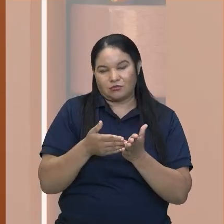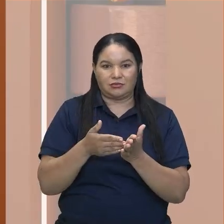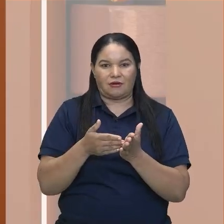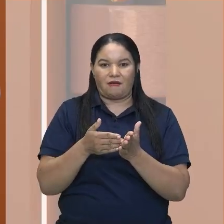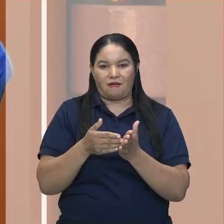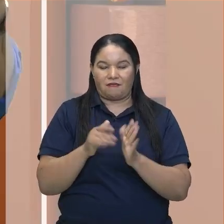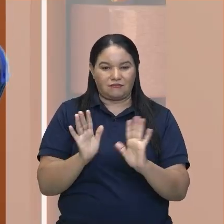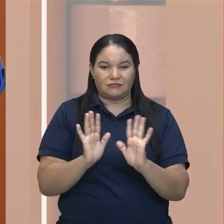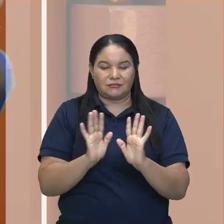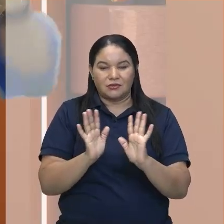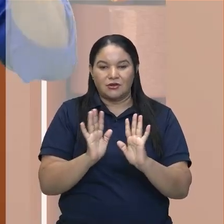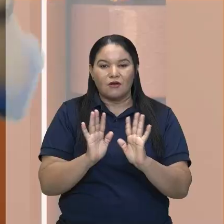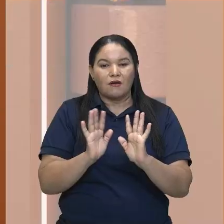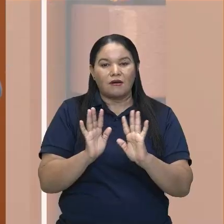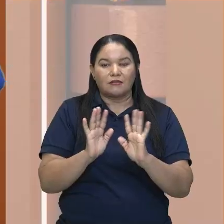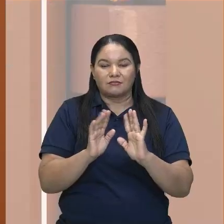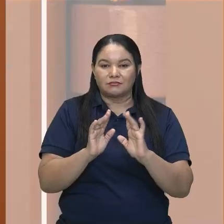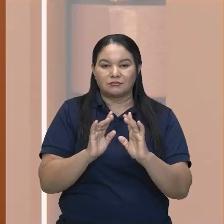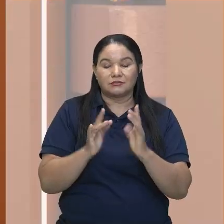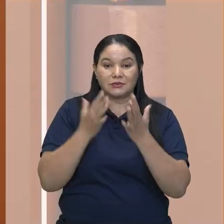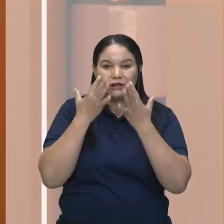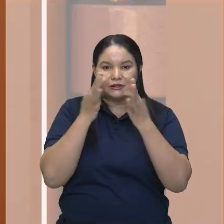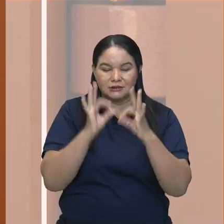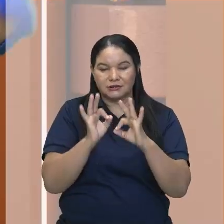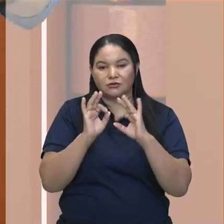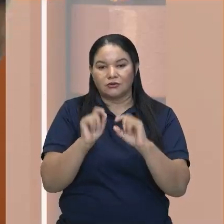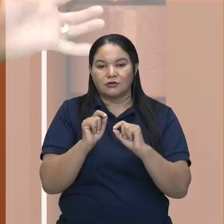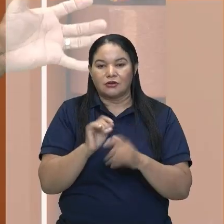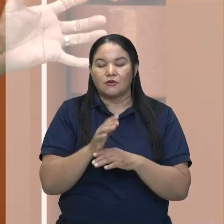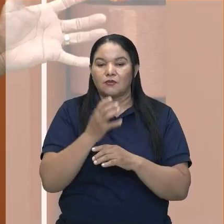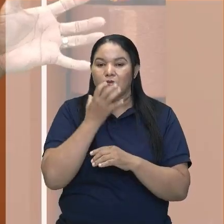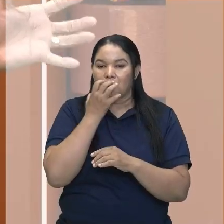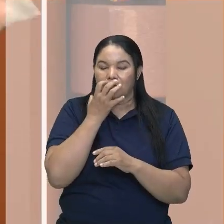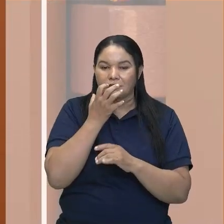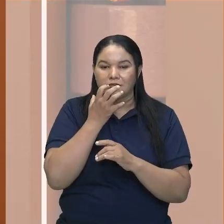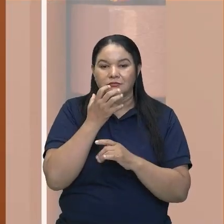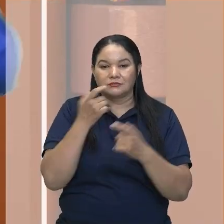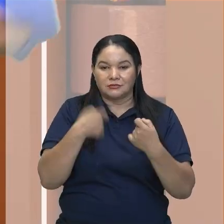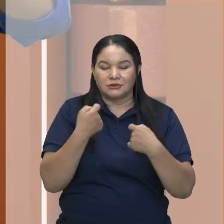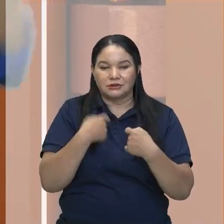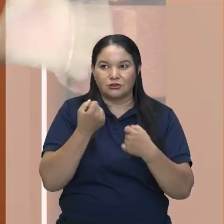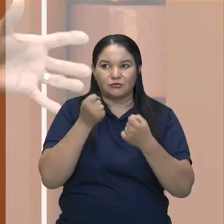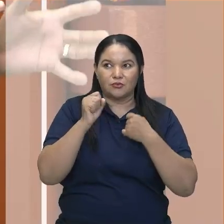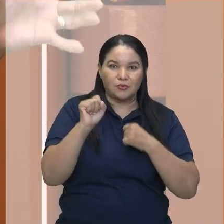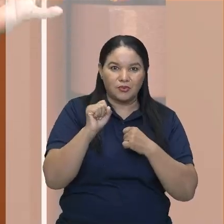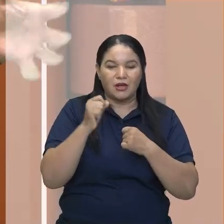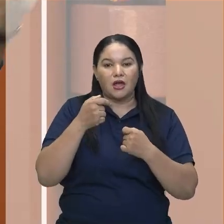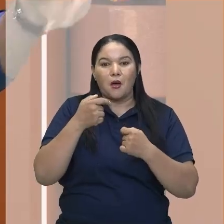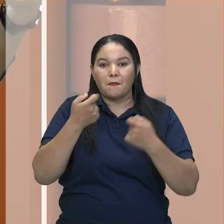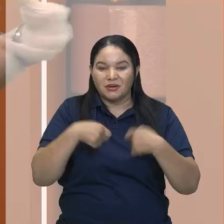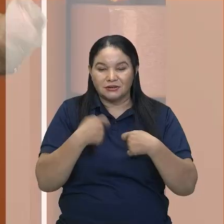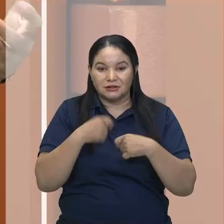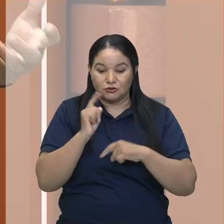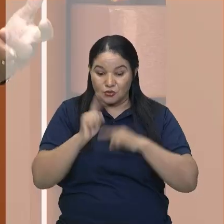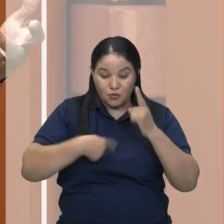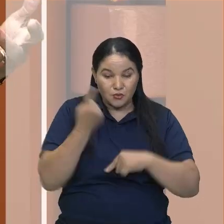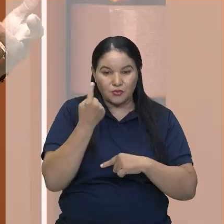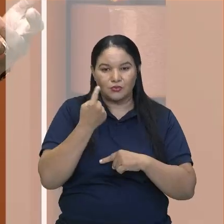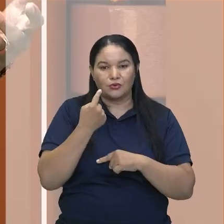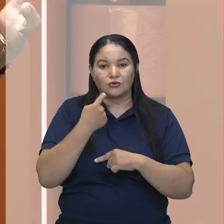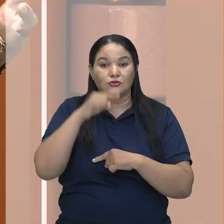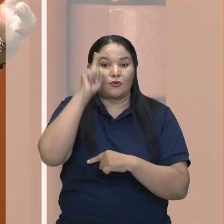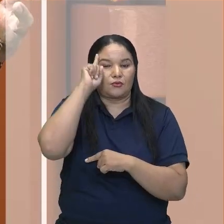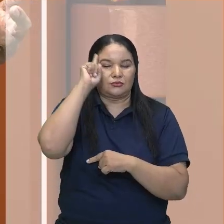isso. Vejam bem, Nietzsche não está falando isso. Ele está dizendo que eu tenho que ser super-homem. Ele está dizendo que eu tenho que me superar a cada